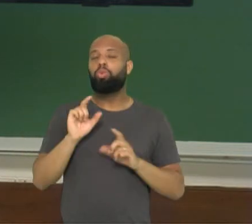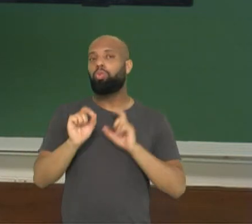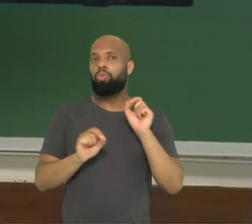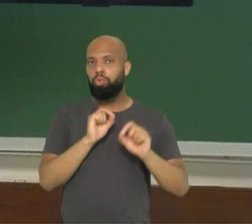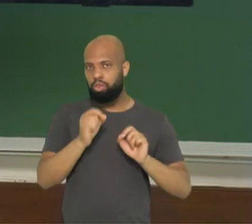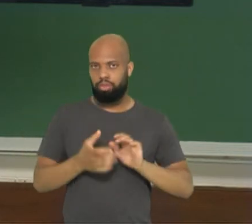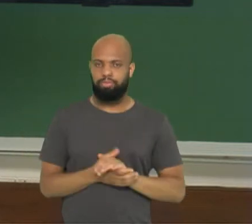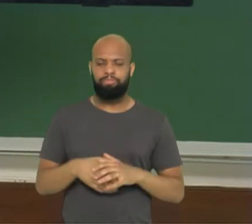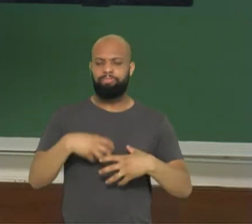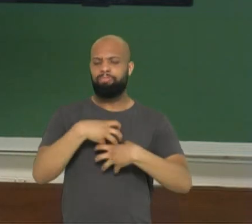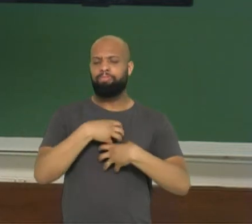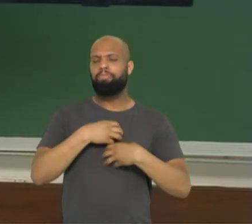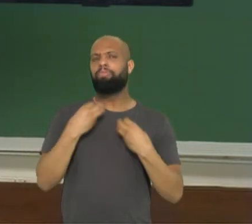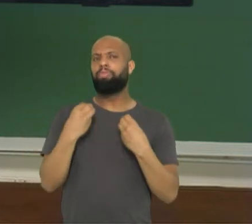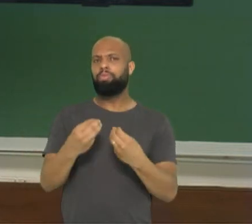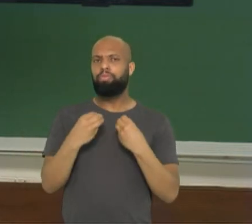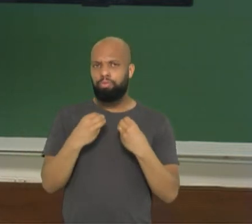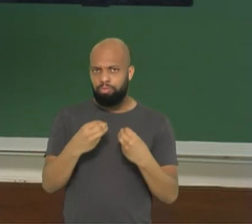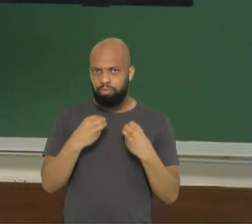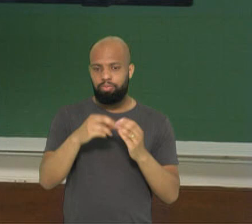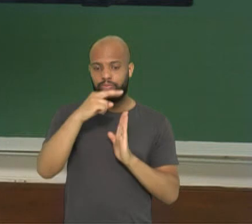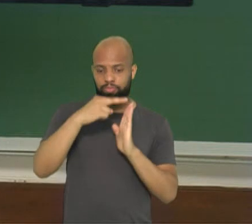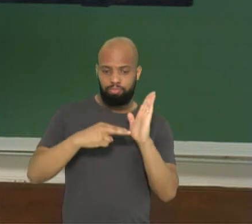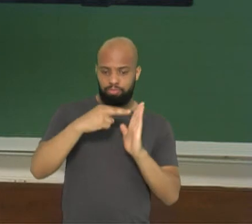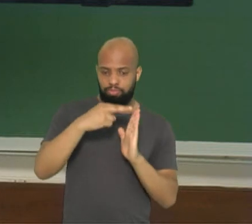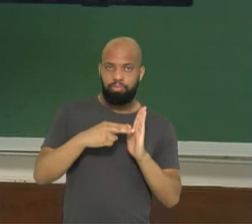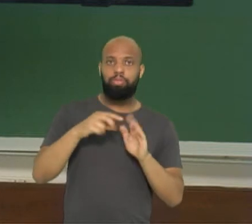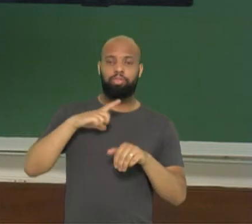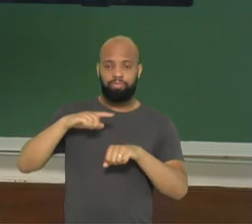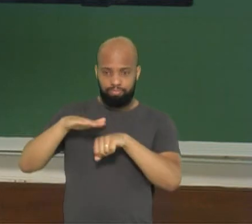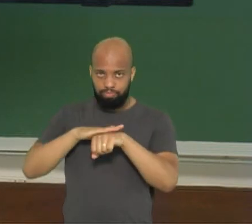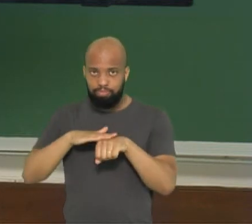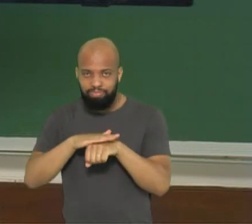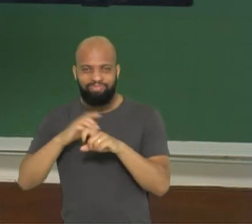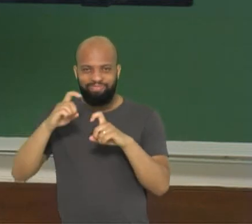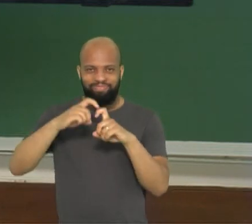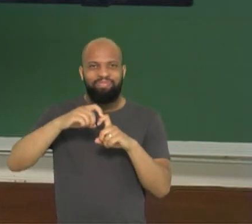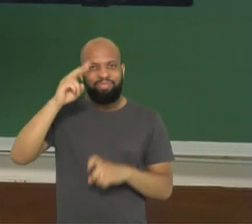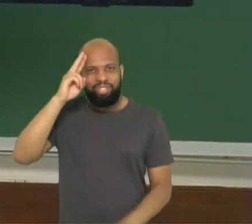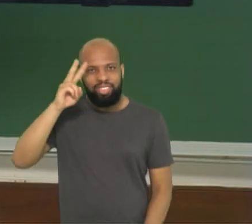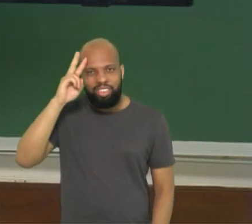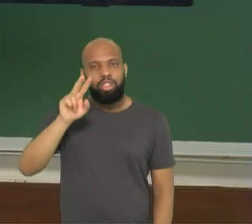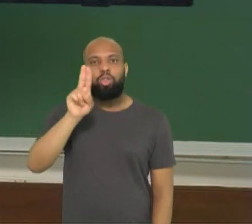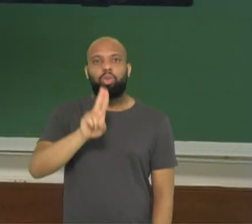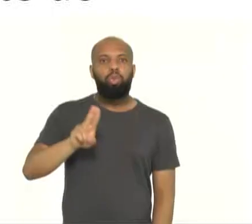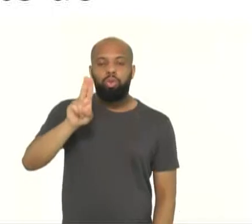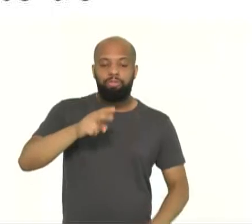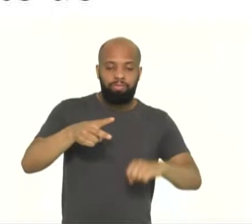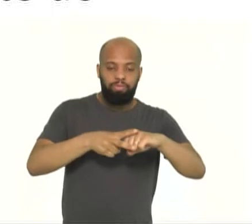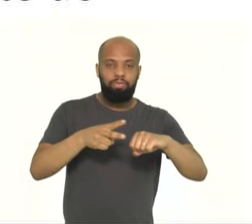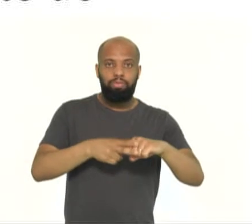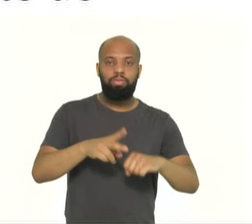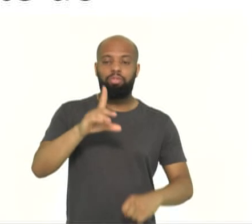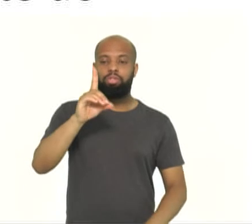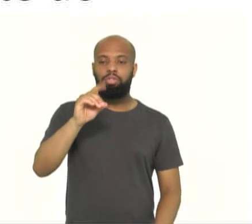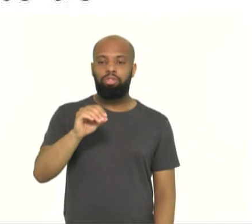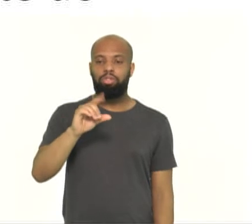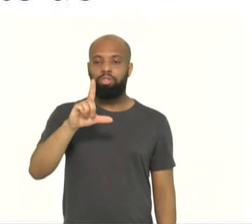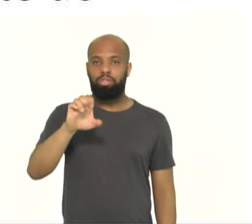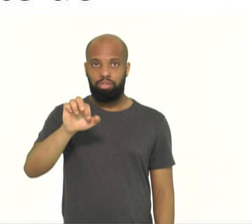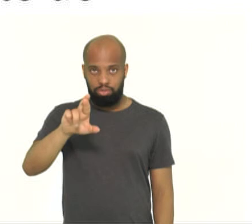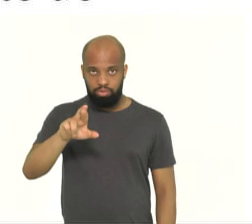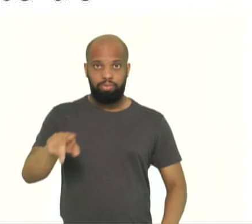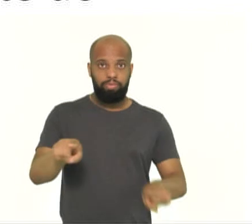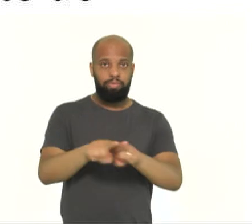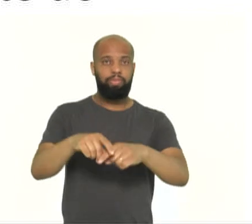te sientes? Né? Fizemos a leitura do diálogo e vimos o emprego do verbo doler, tener,